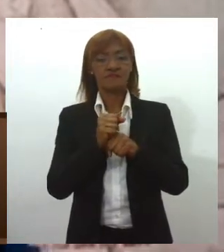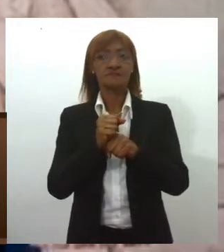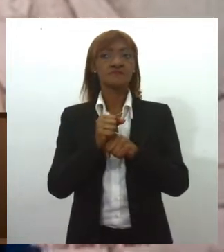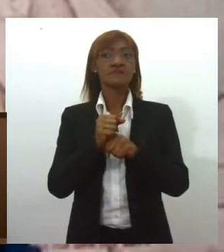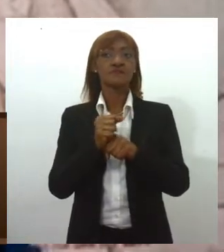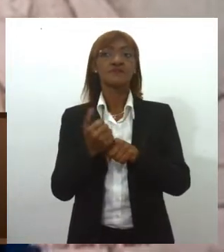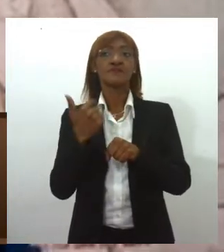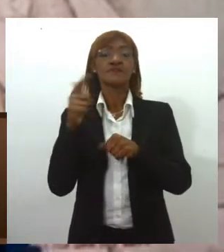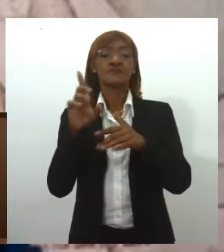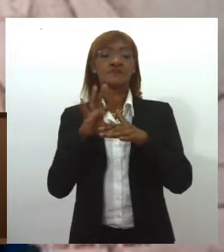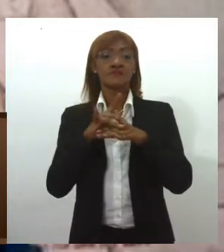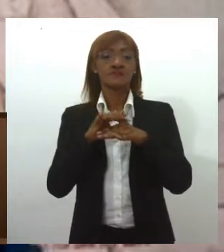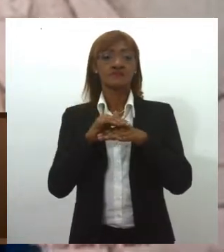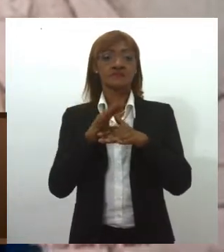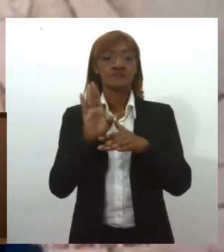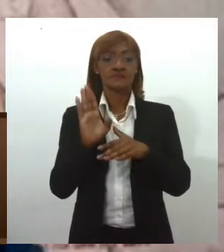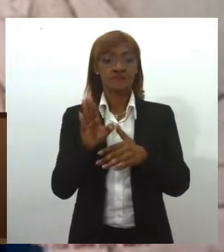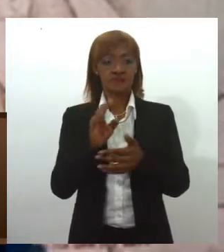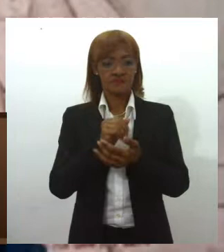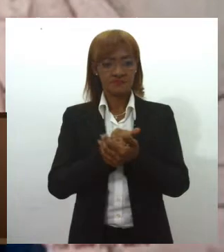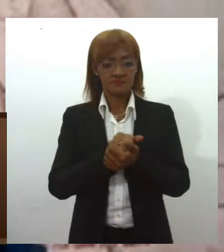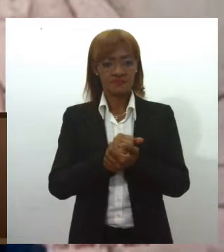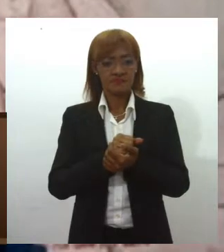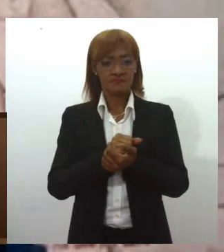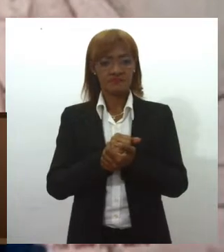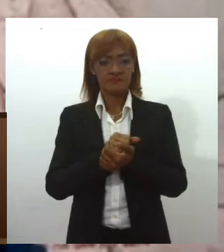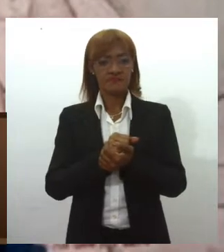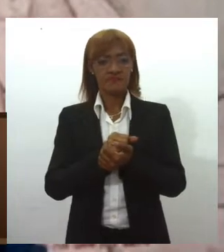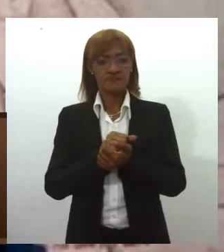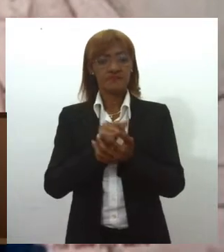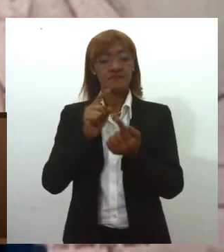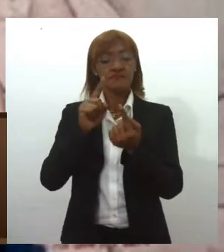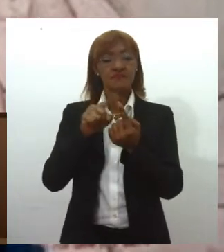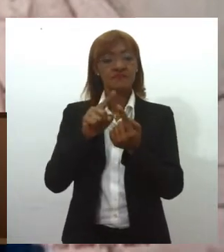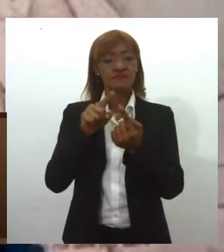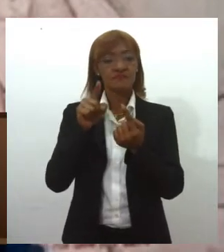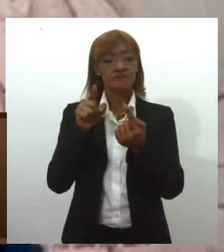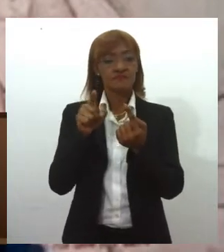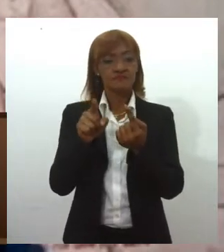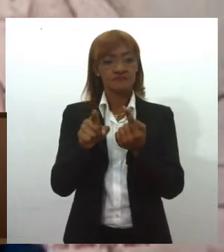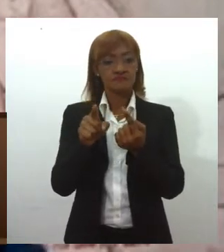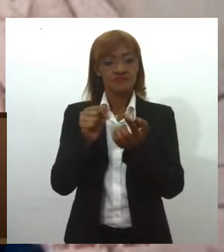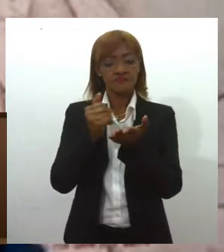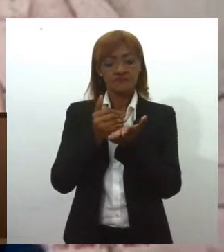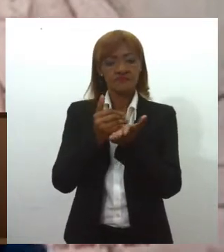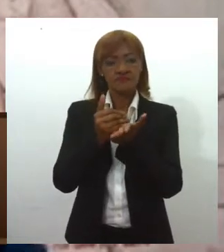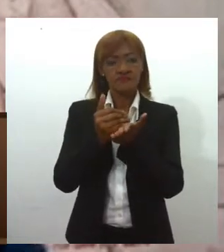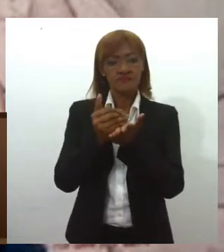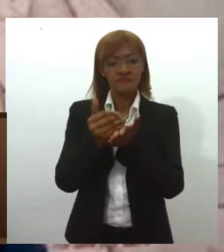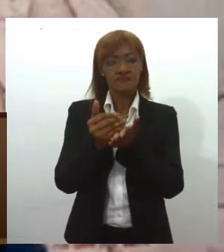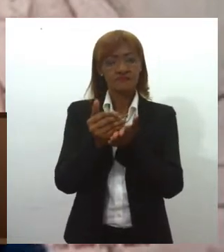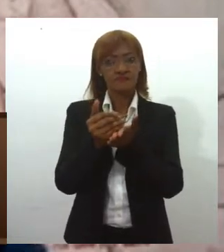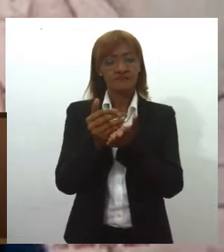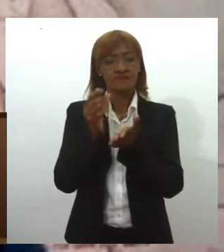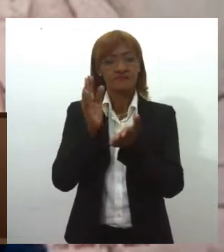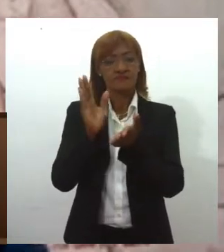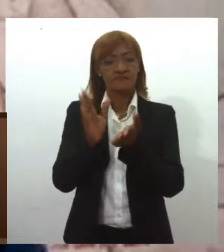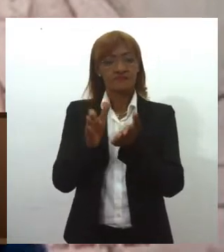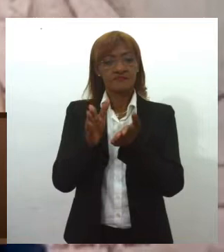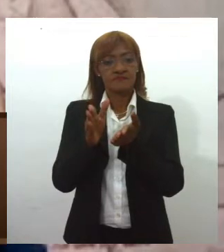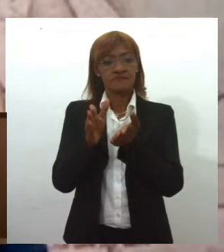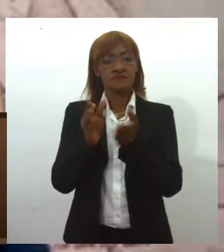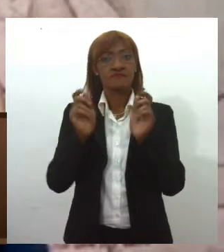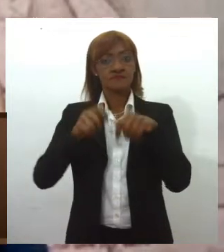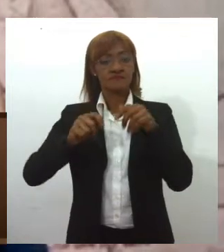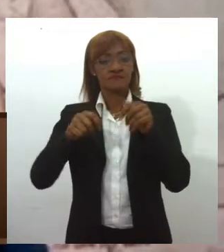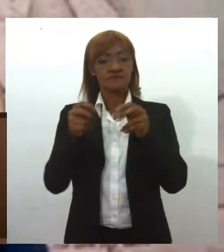benigna que chama hiperplasia prostática benigna. Esse, em estágios iniciais, bem no começo, ele já pode causar esse